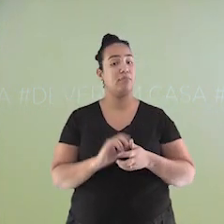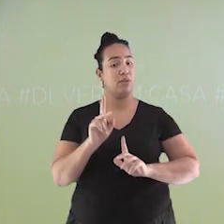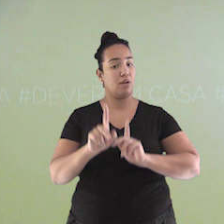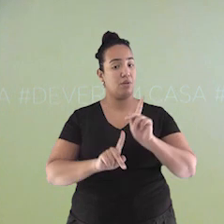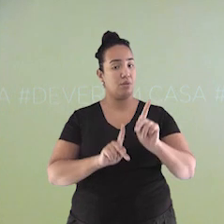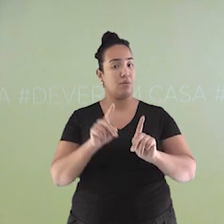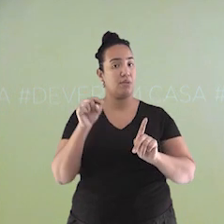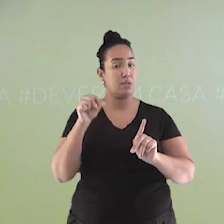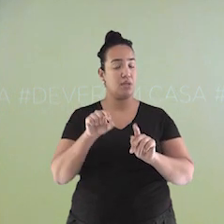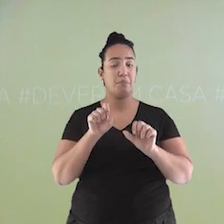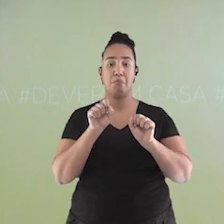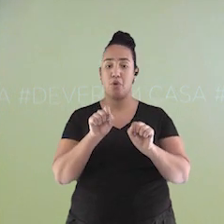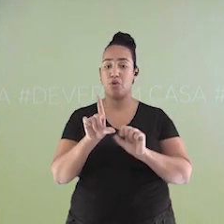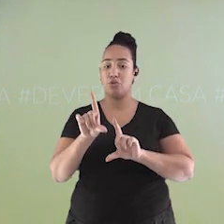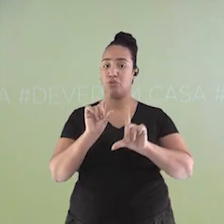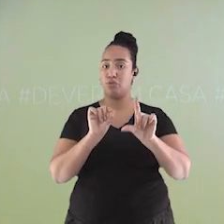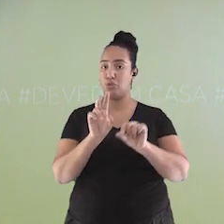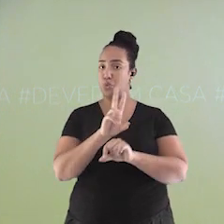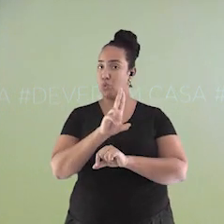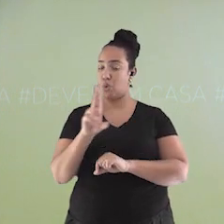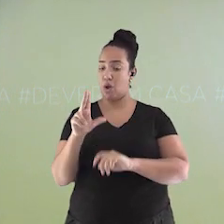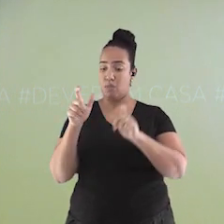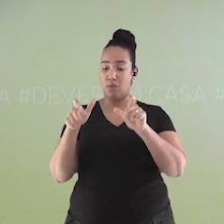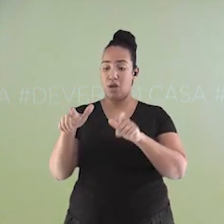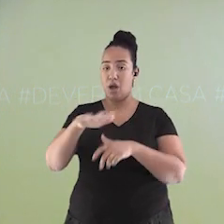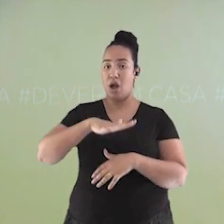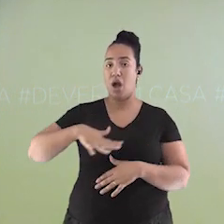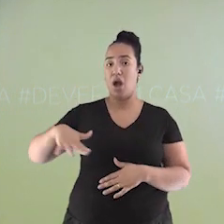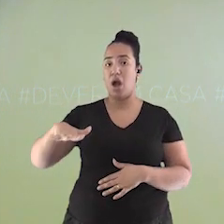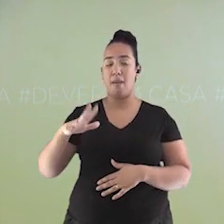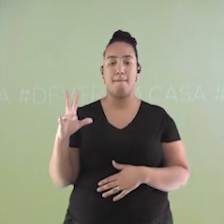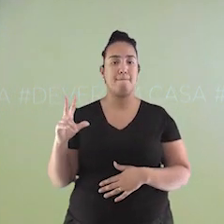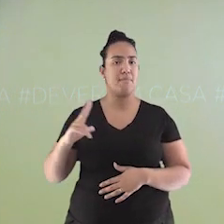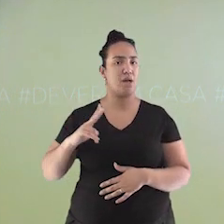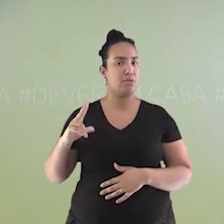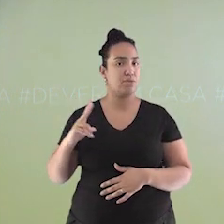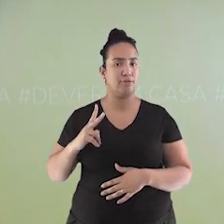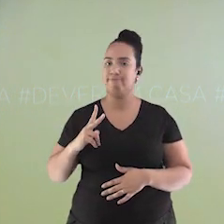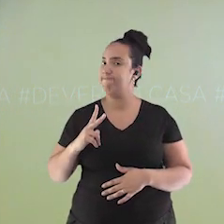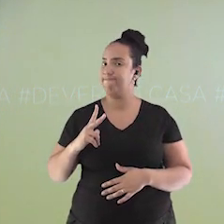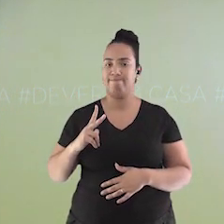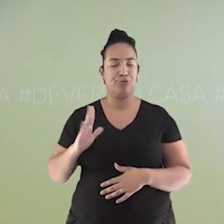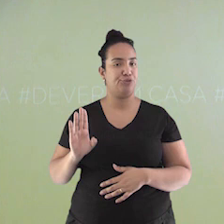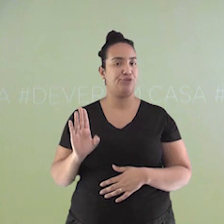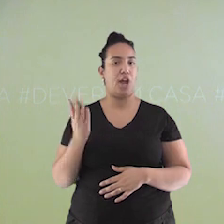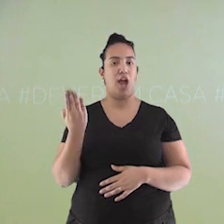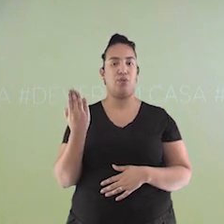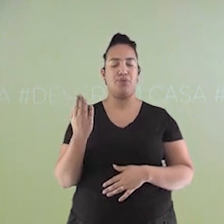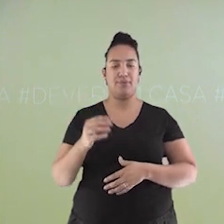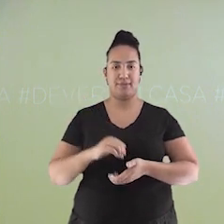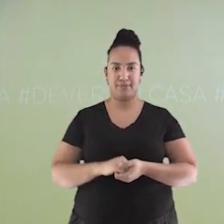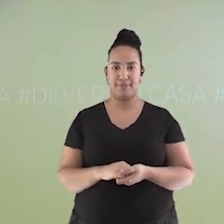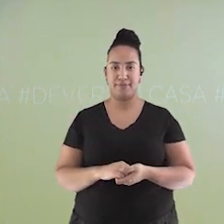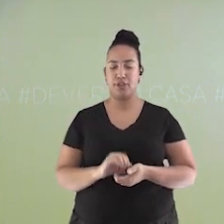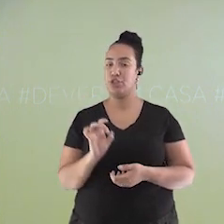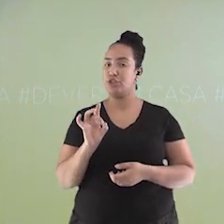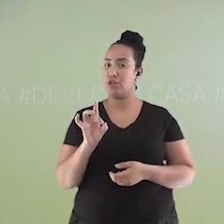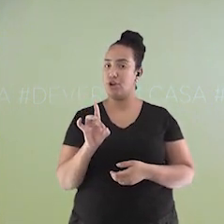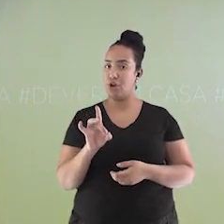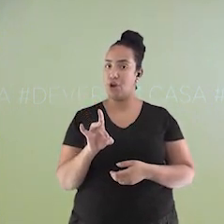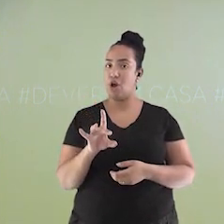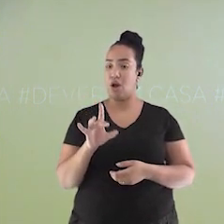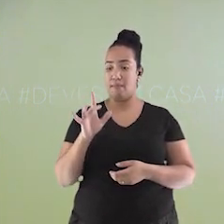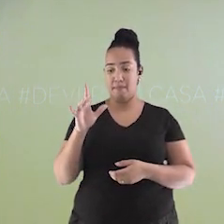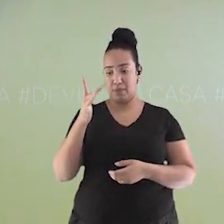população pode escolher os nomes dos espaços particulares. Outra afirmação falsa. Somente os donos